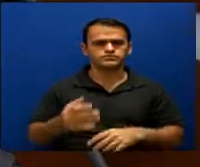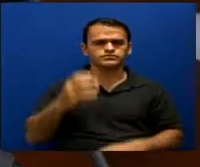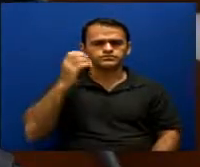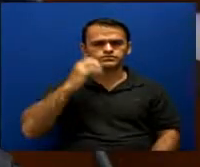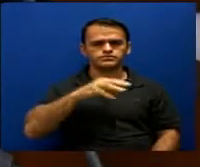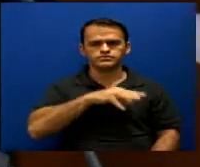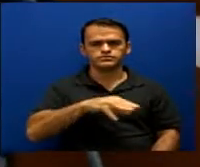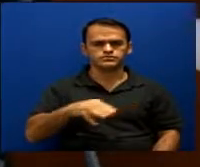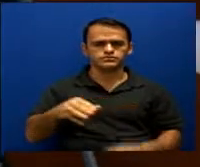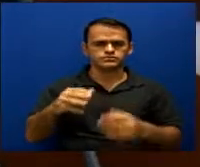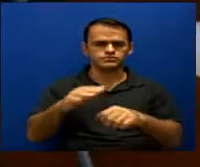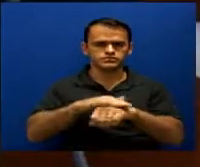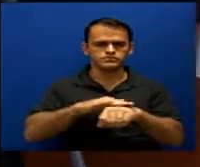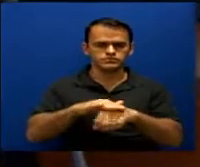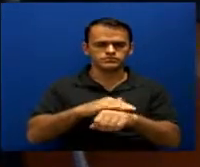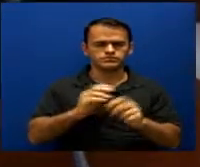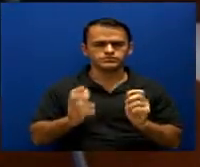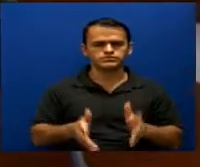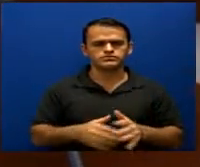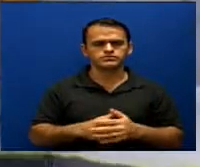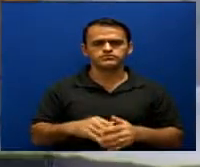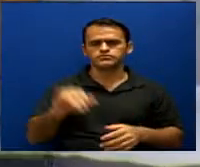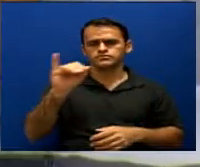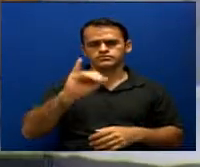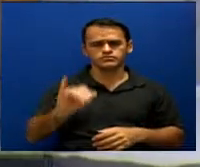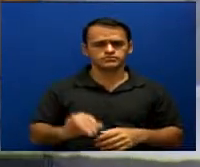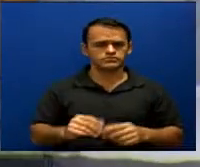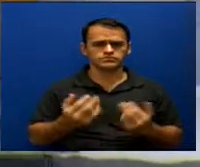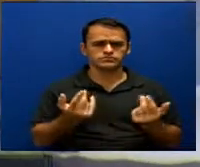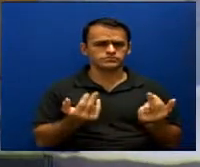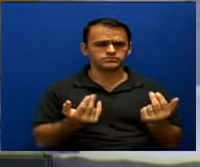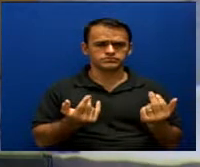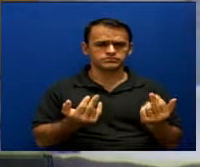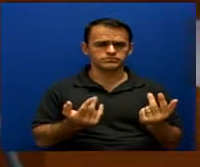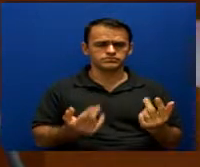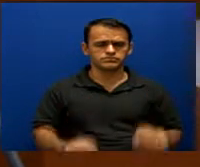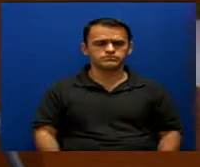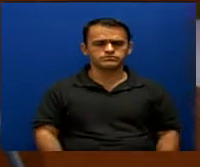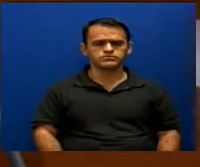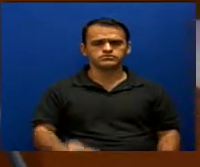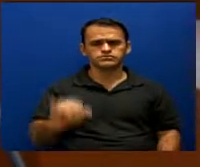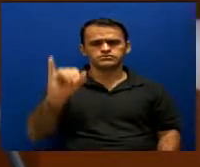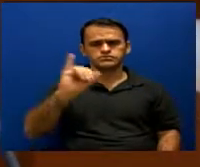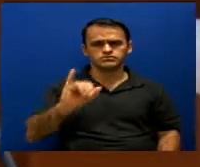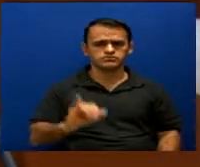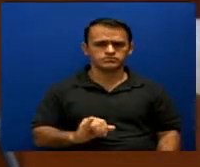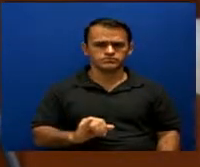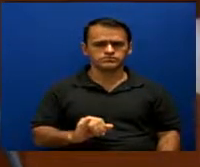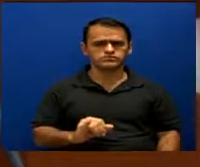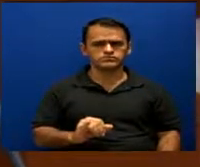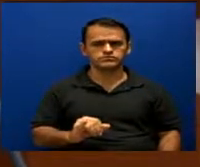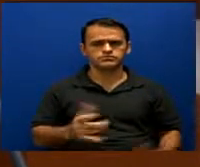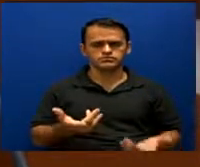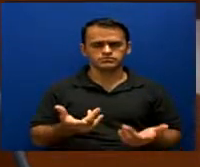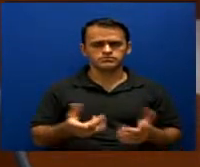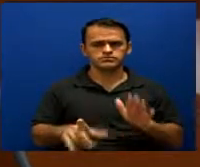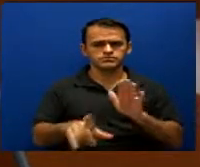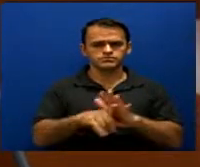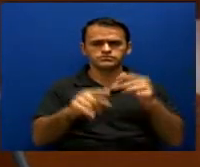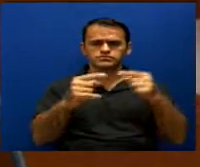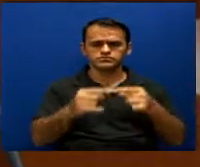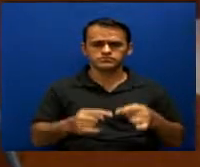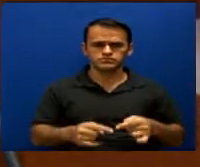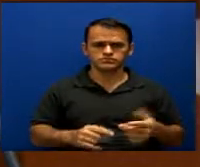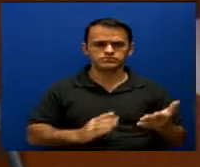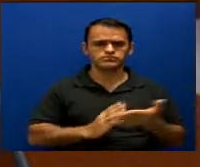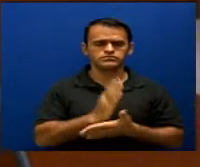Marinho também. Não, a da Yara é a mesma coisa, pede para encampar lá, pode ser? Não, a Yara teve parecer positivo, já foi